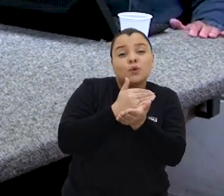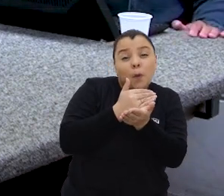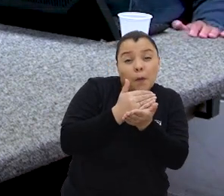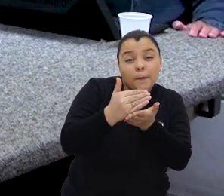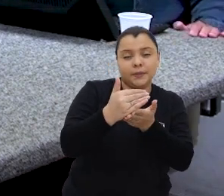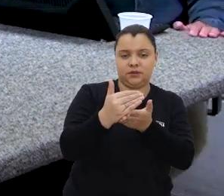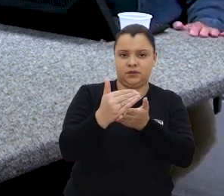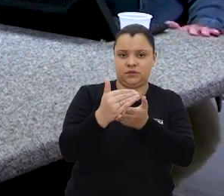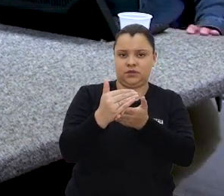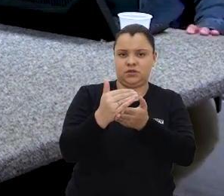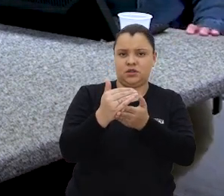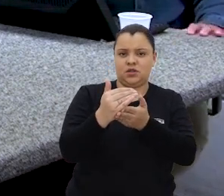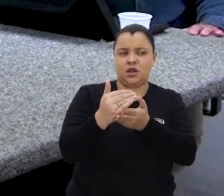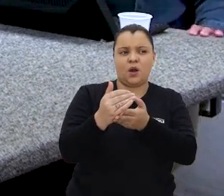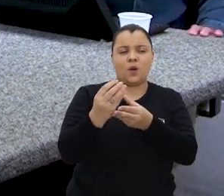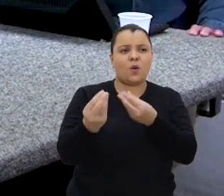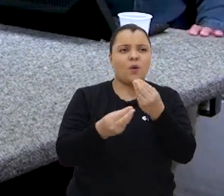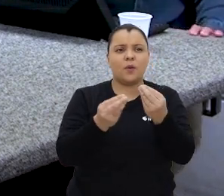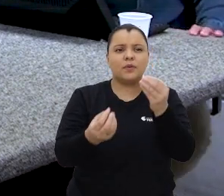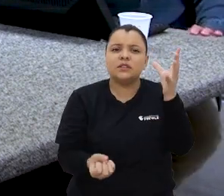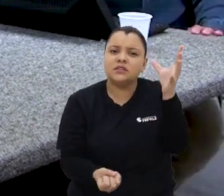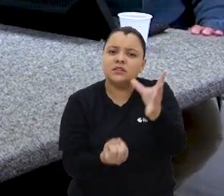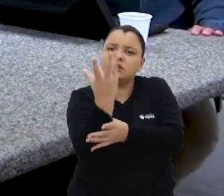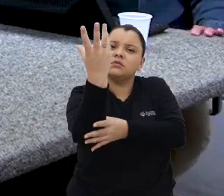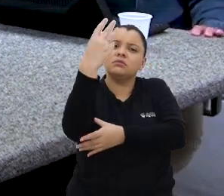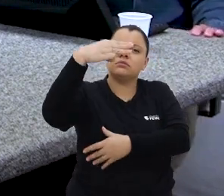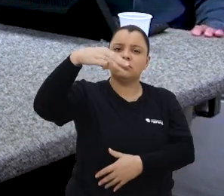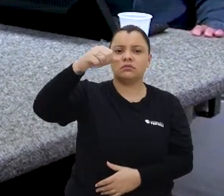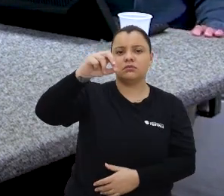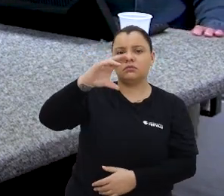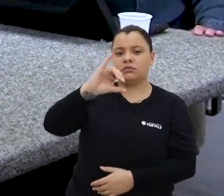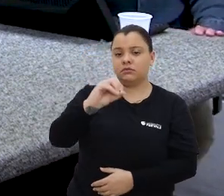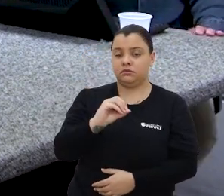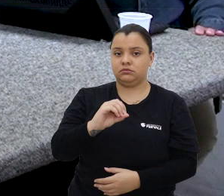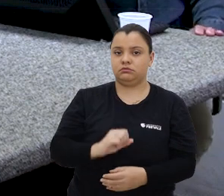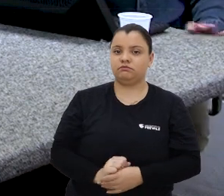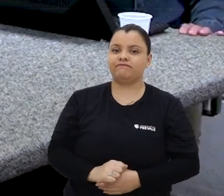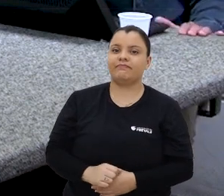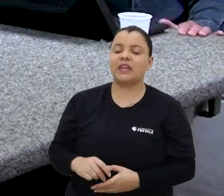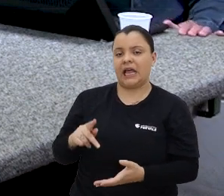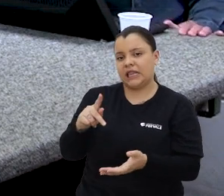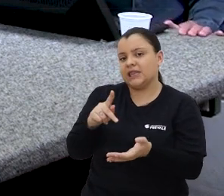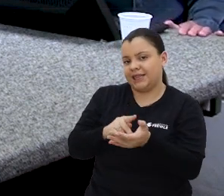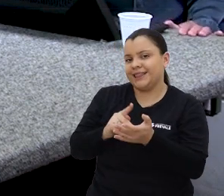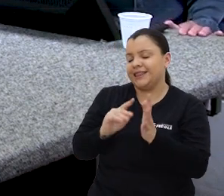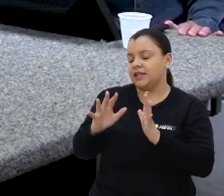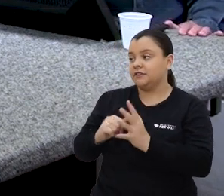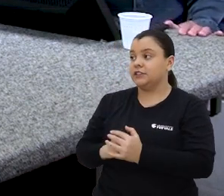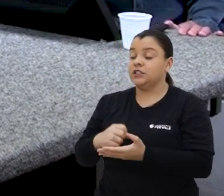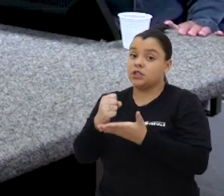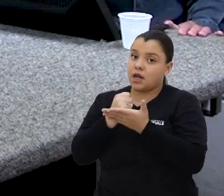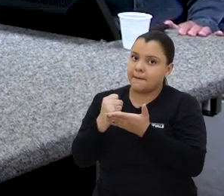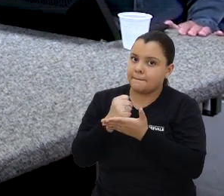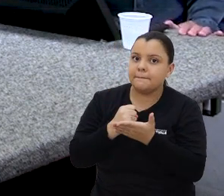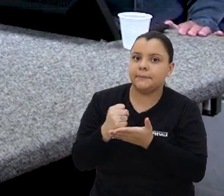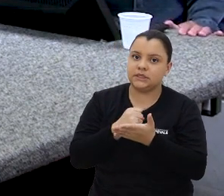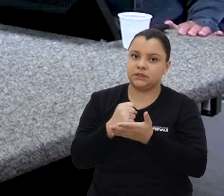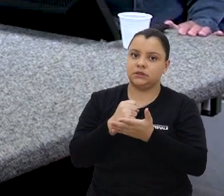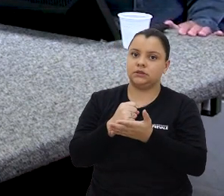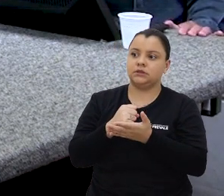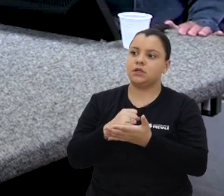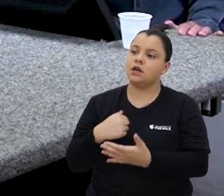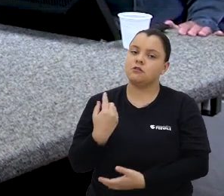foi? Como é que surge Márcio Chagas? Bom, na realidade a base é o que